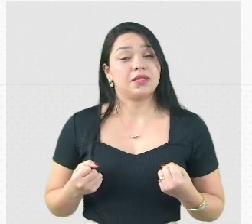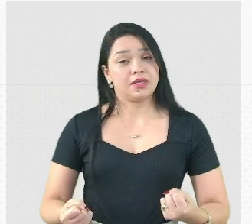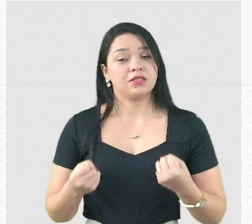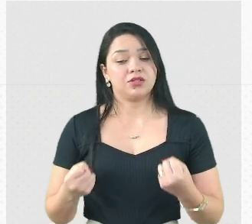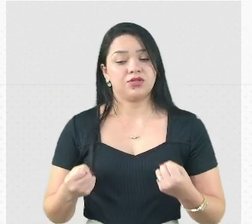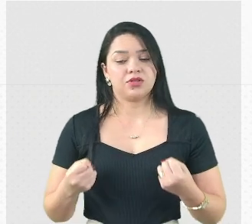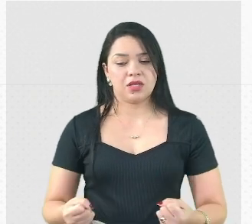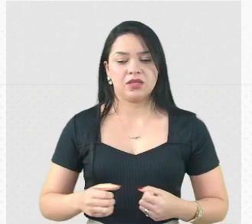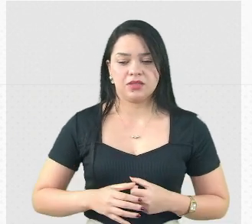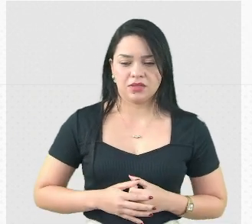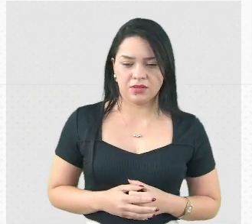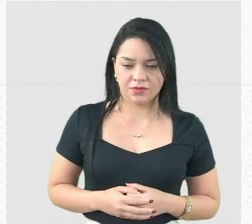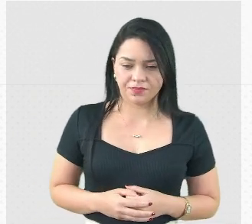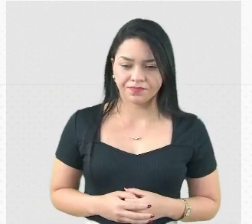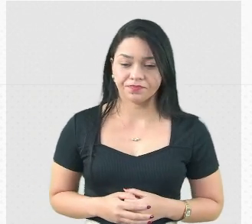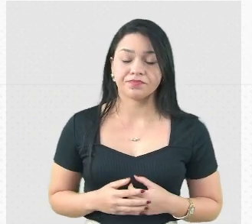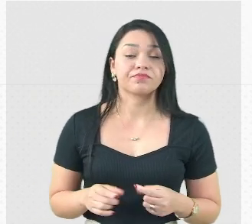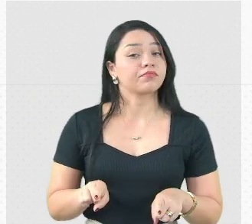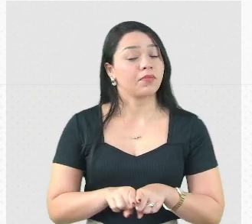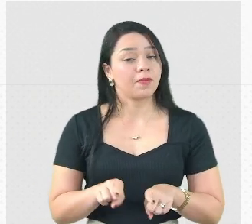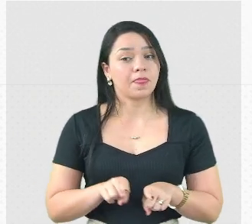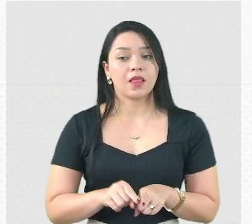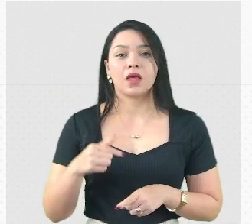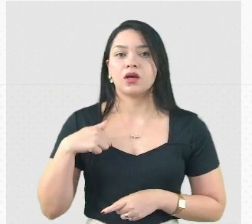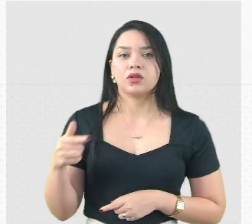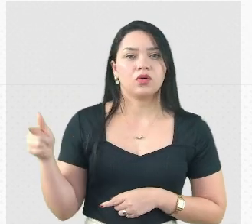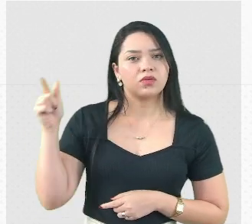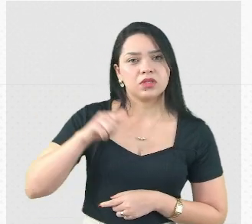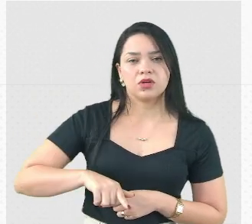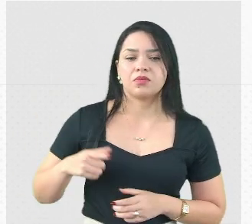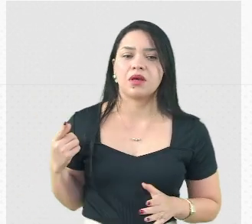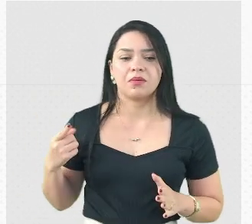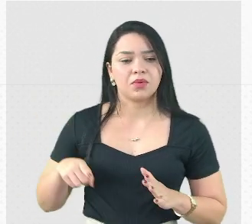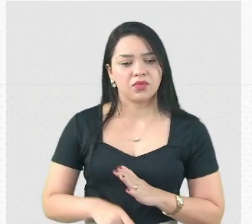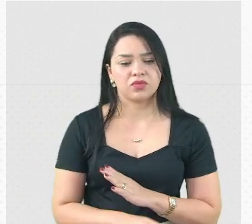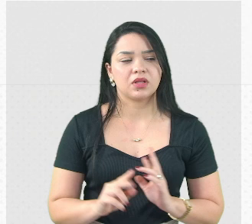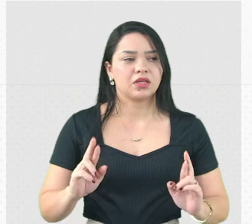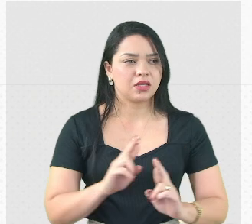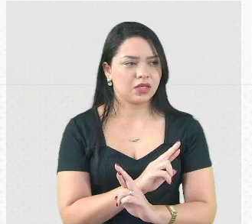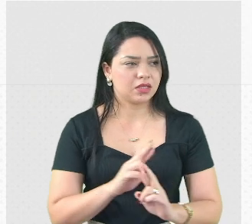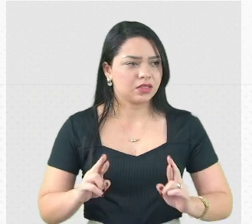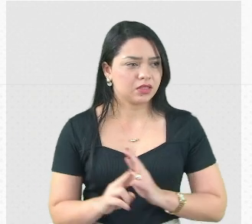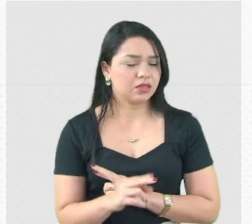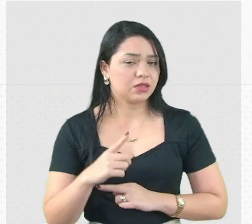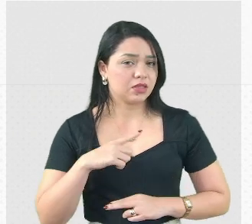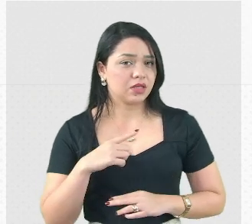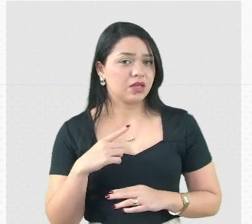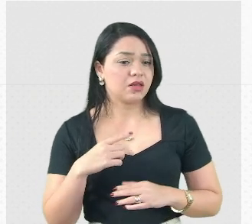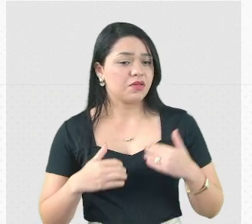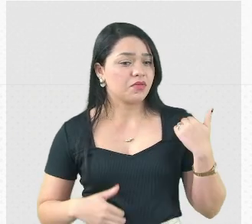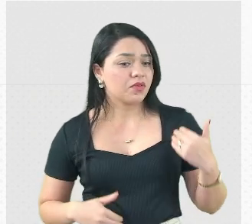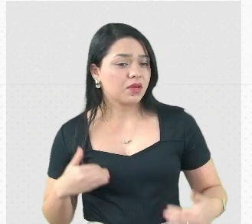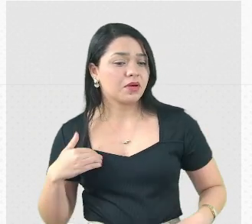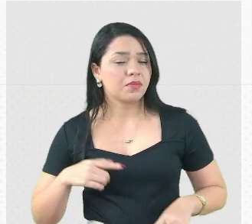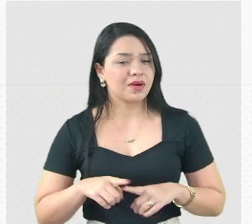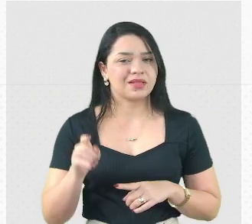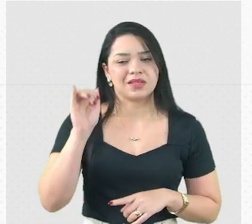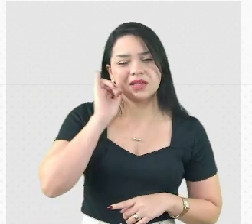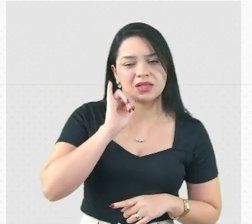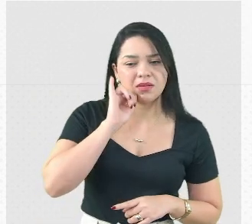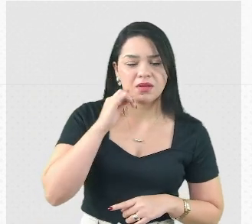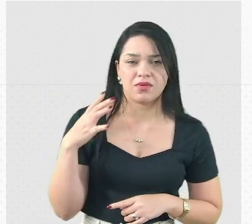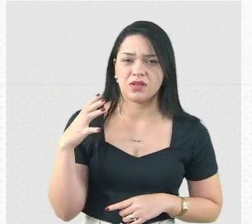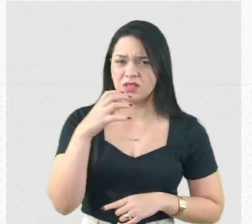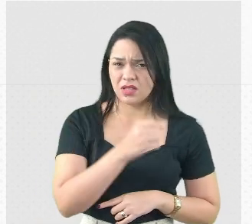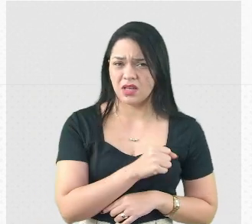força, resistência. Infelizmente, eu não consigo aqui me aprofundar muito em relação às capacidades físicas. Mas, por exemplo, a